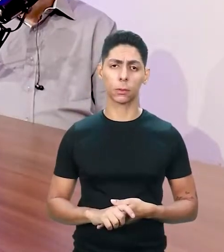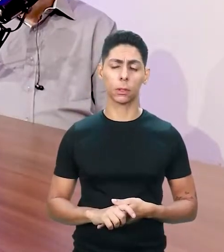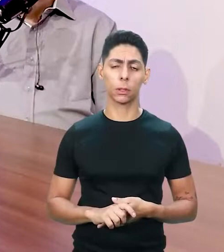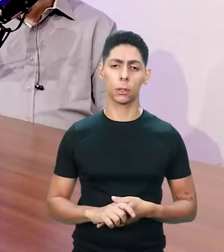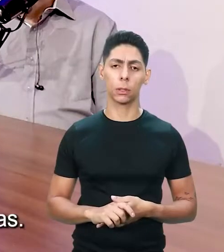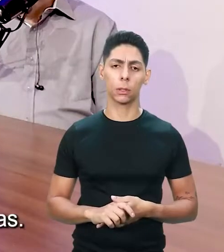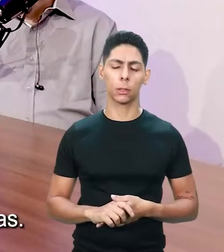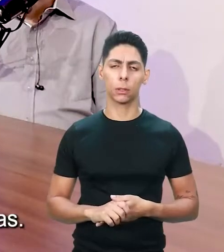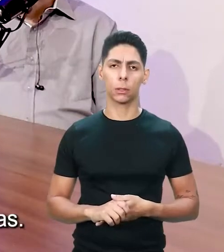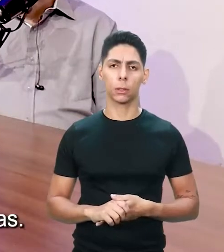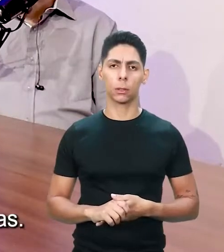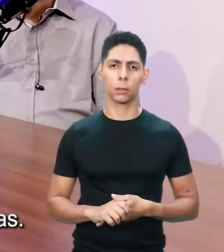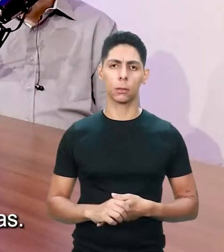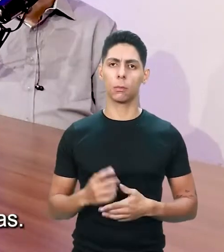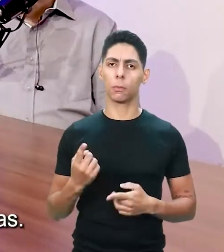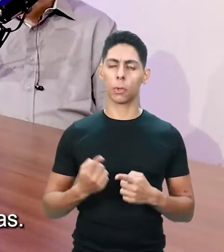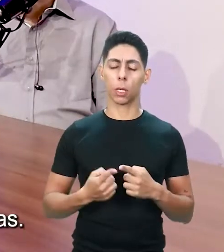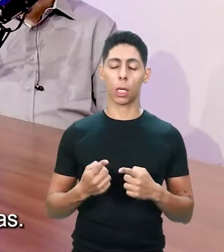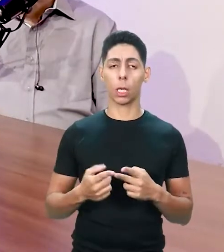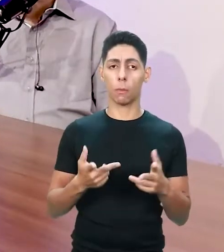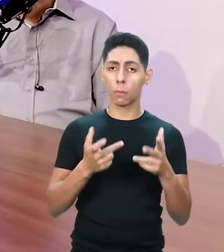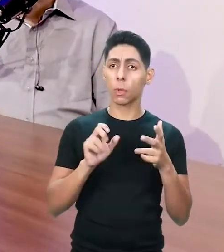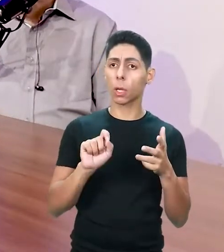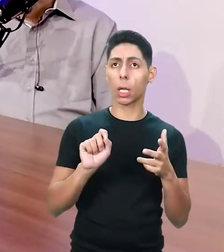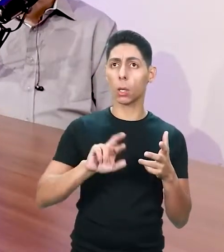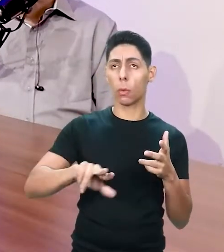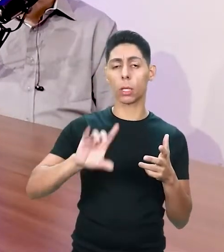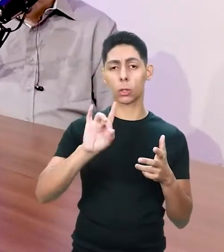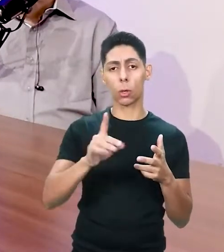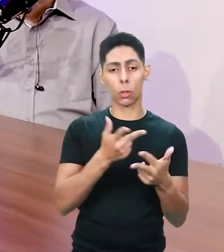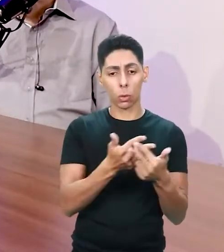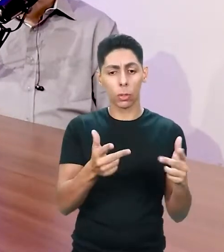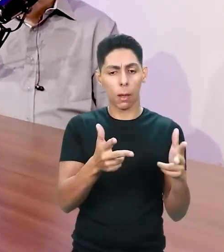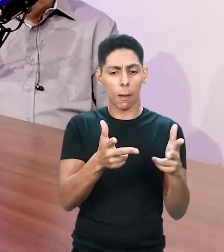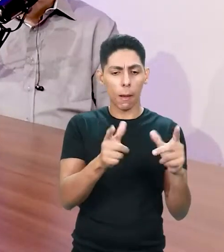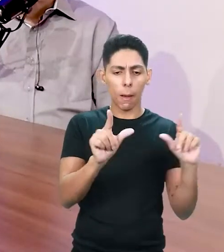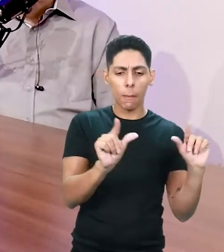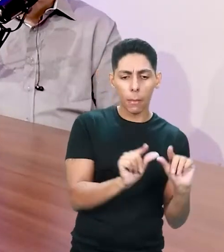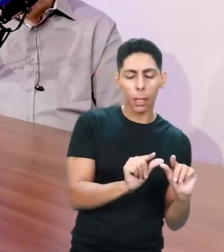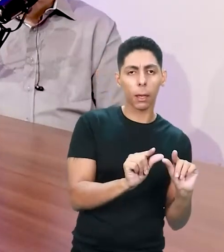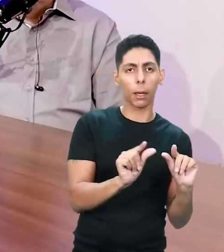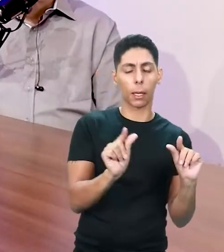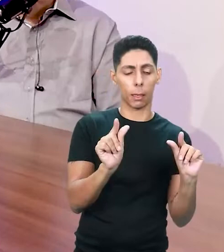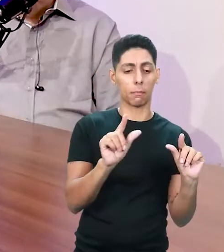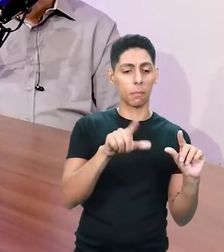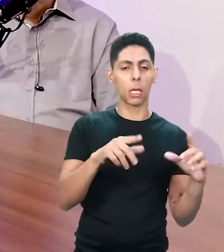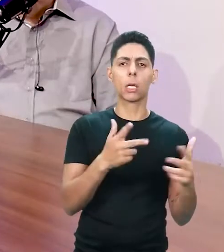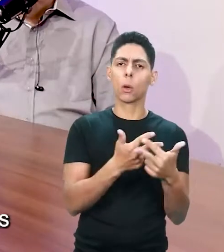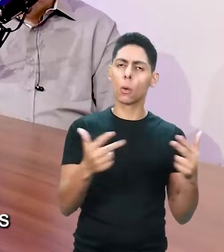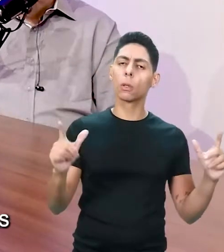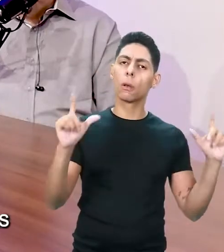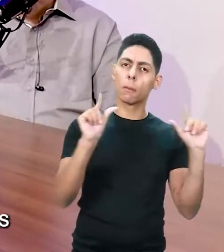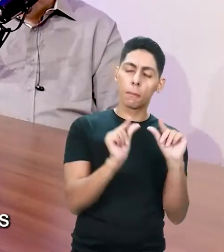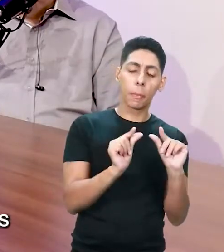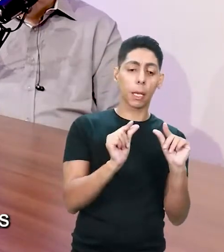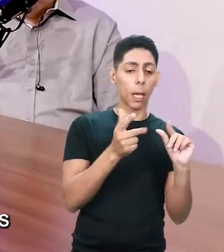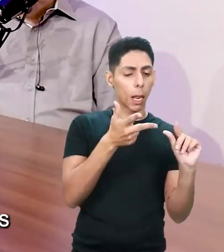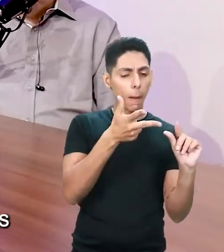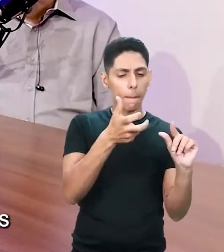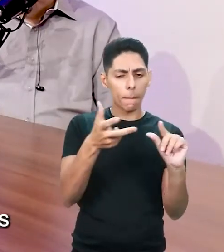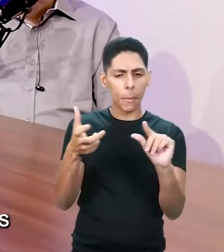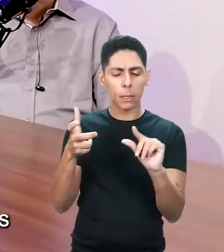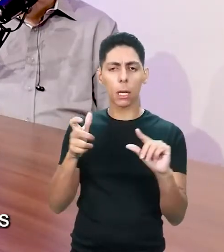não é só, eu não enxergo só as coisas pequenininhas, eu enxergo elas pequenininhas, nítidas, a minha visão é nítida, porém enxergo tudo